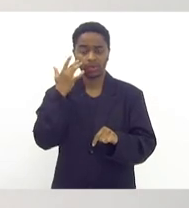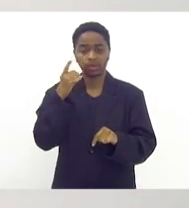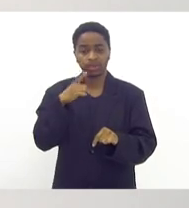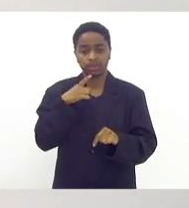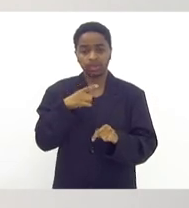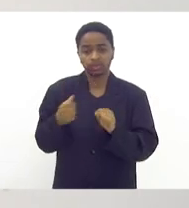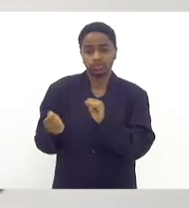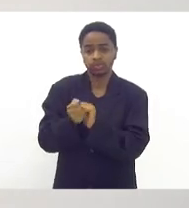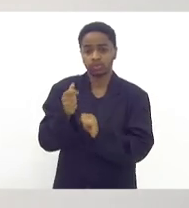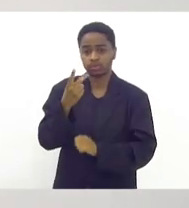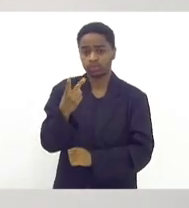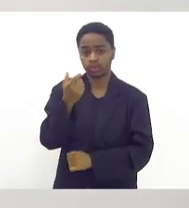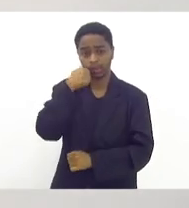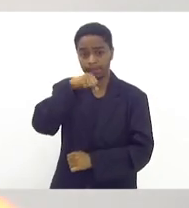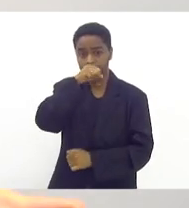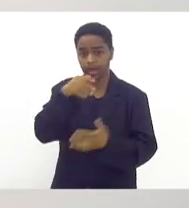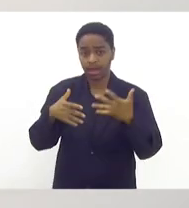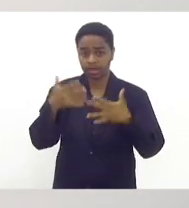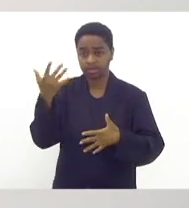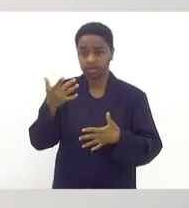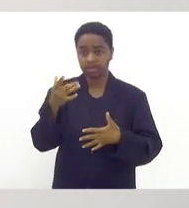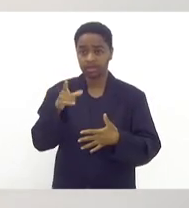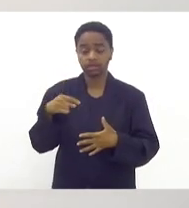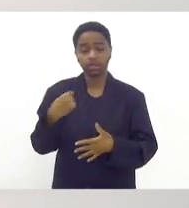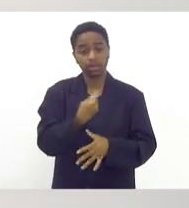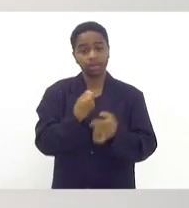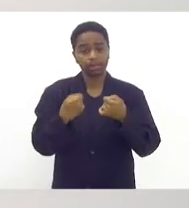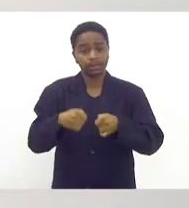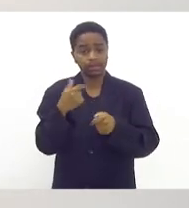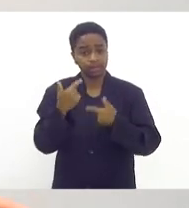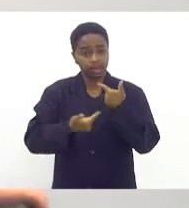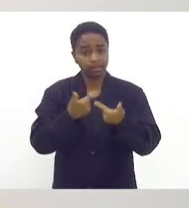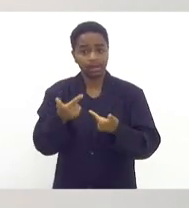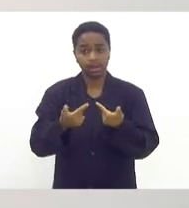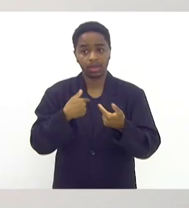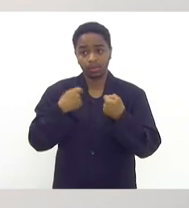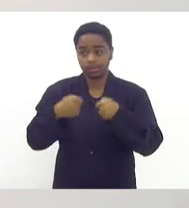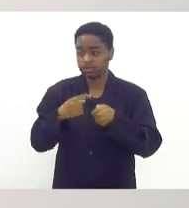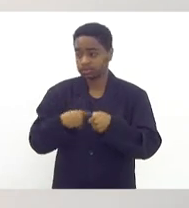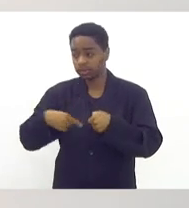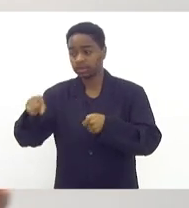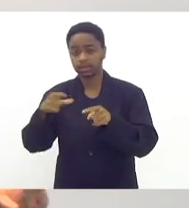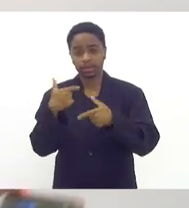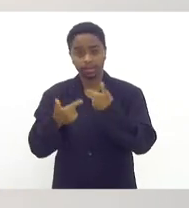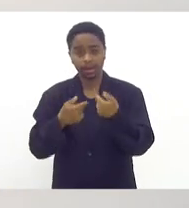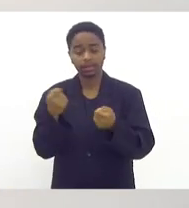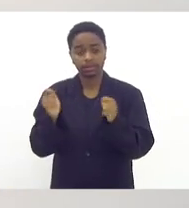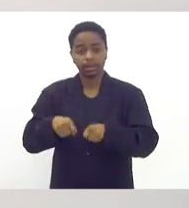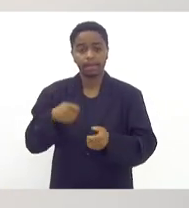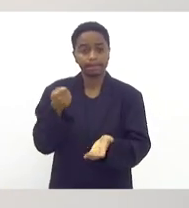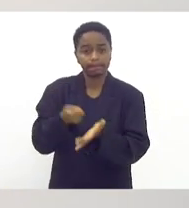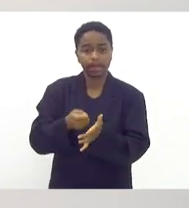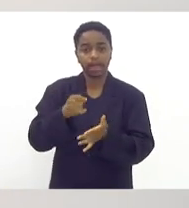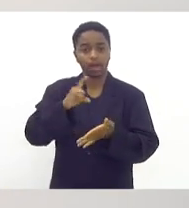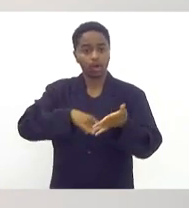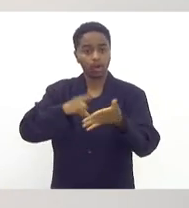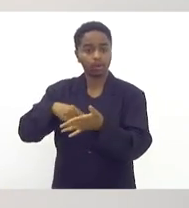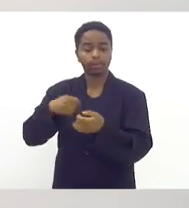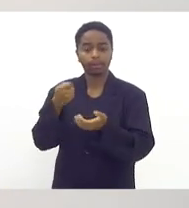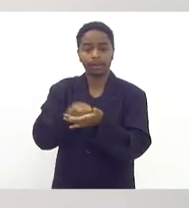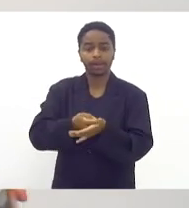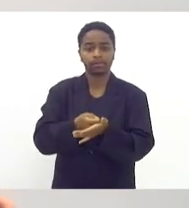mães atípicas a gente foi para trabalhar fazer audiência e voltei aqui eu tenho que trabalhar para pagar as contas para pagar o tratamento de saúde do meu